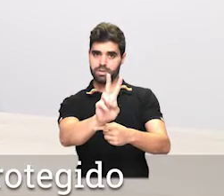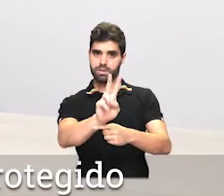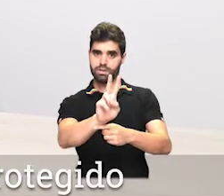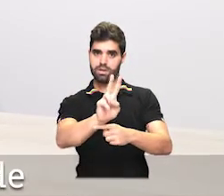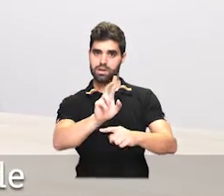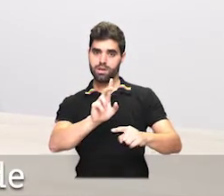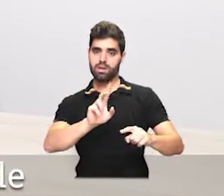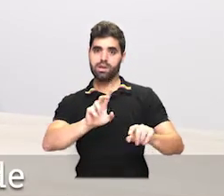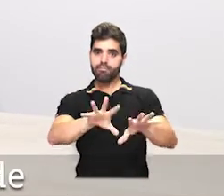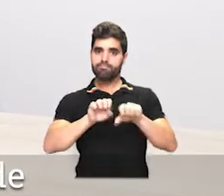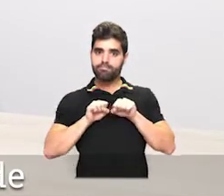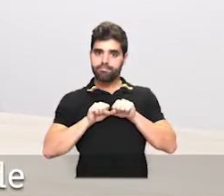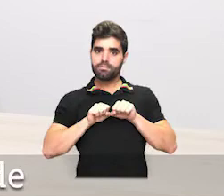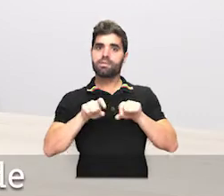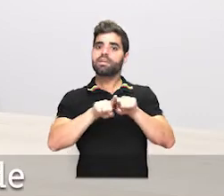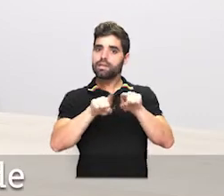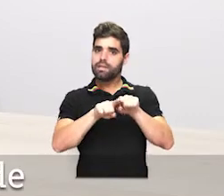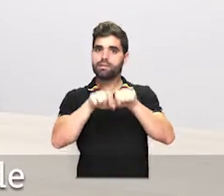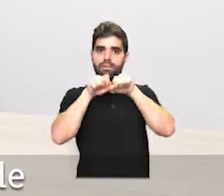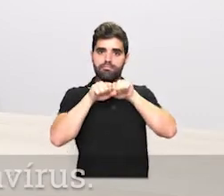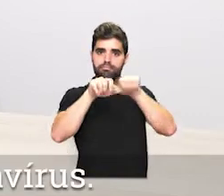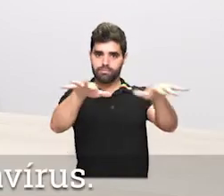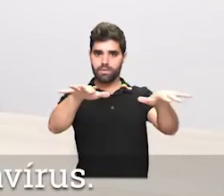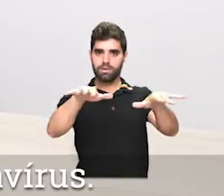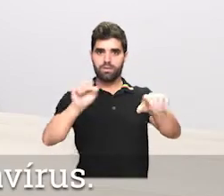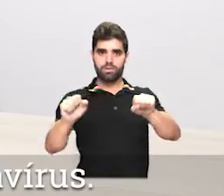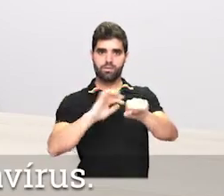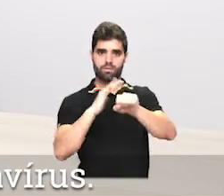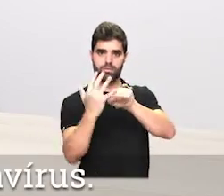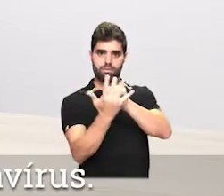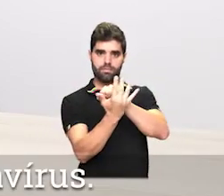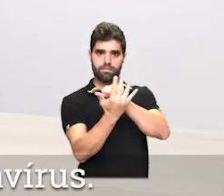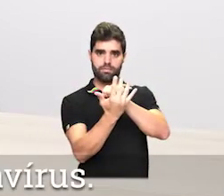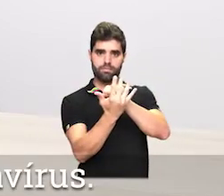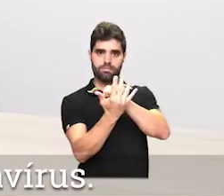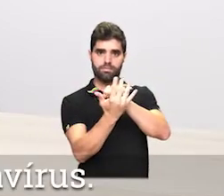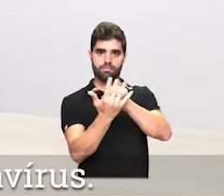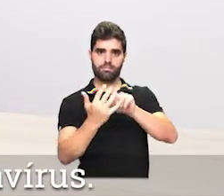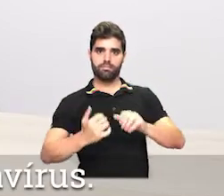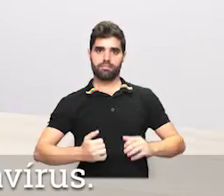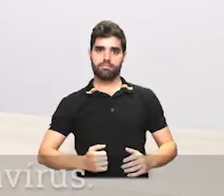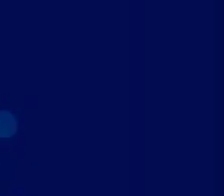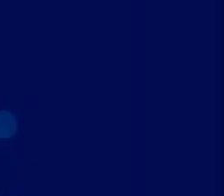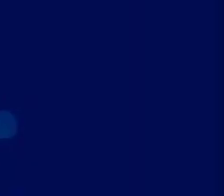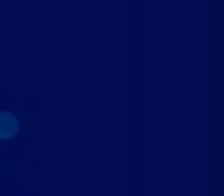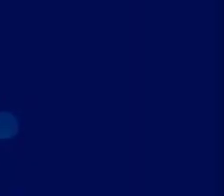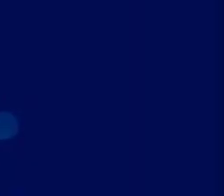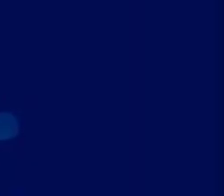protegido da contaminação e de transmitir também o novo coronavírus.